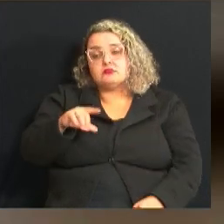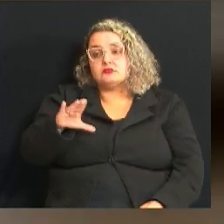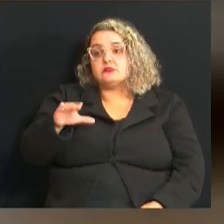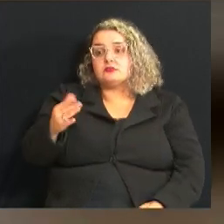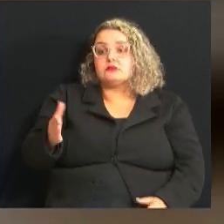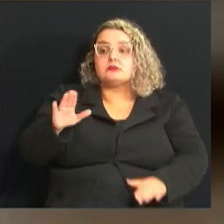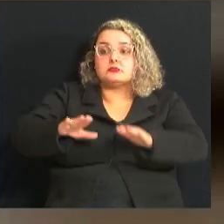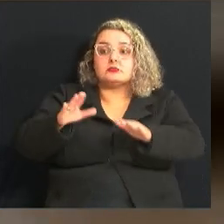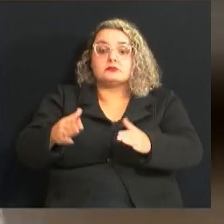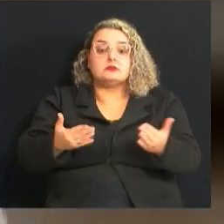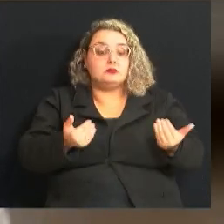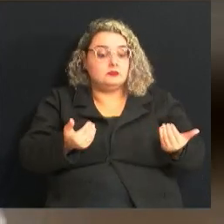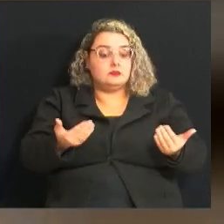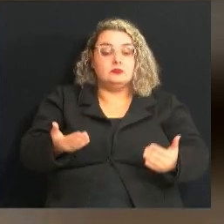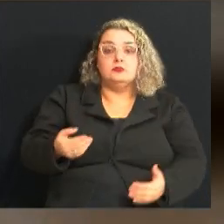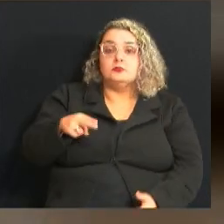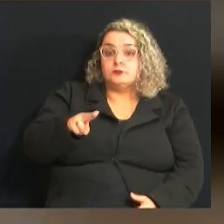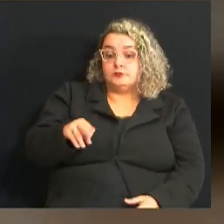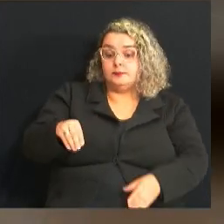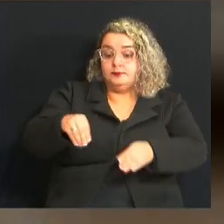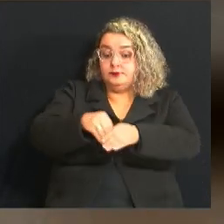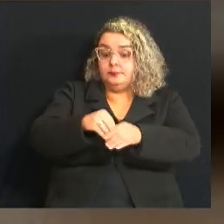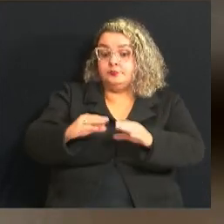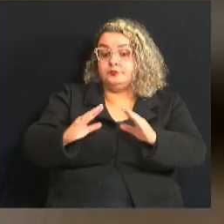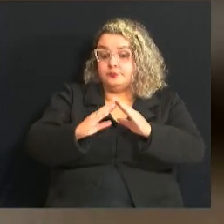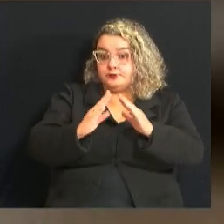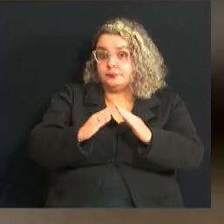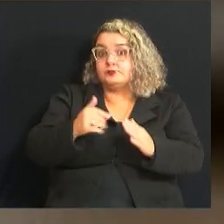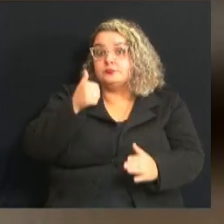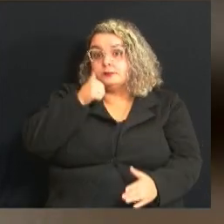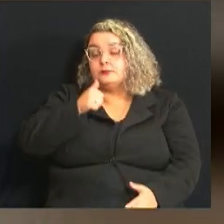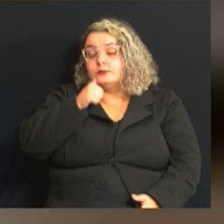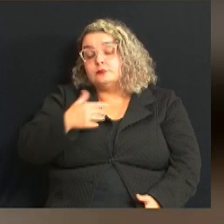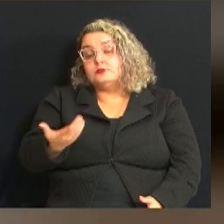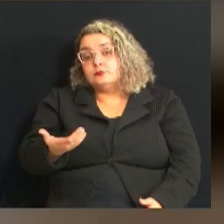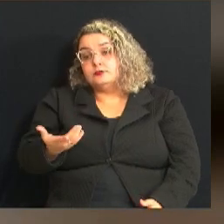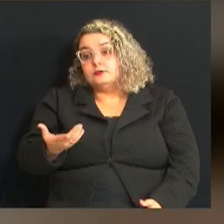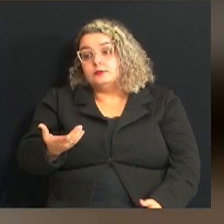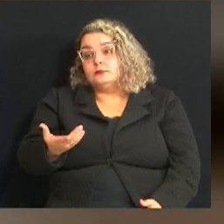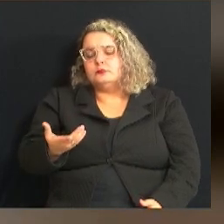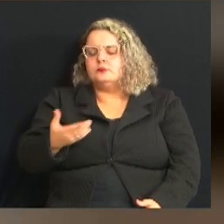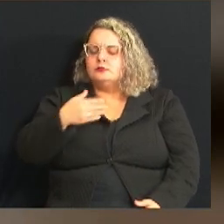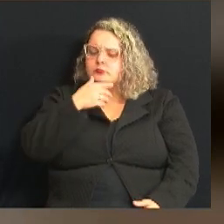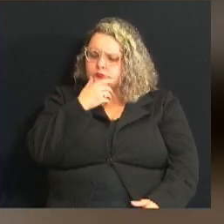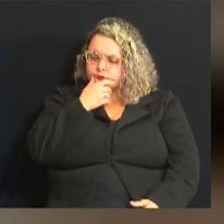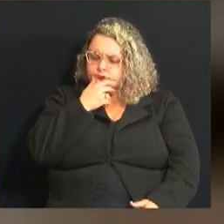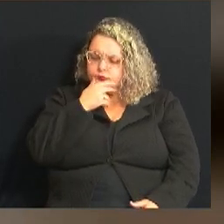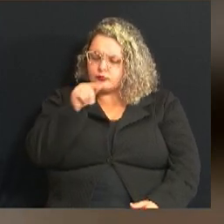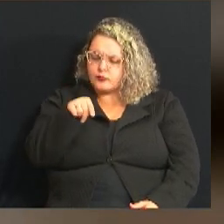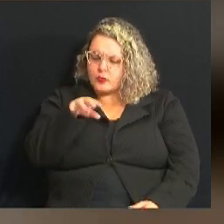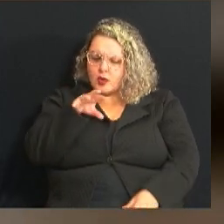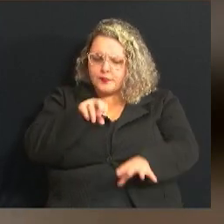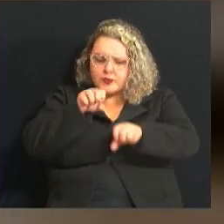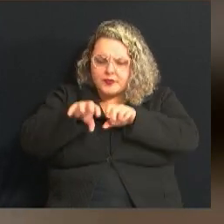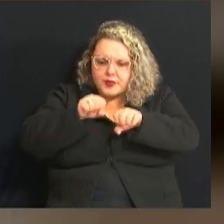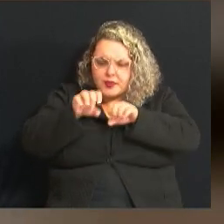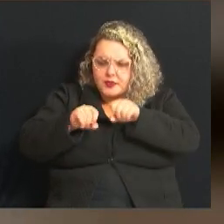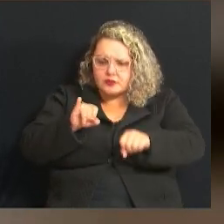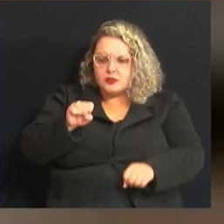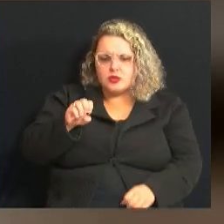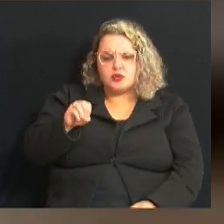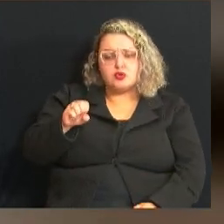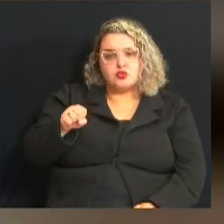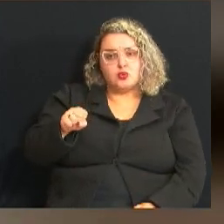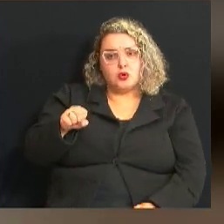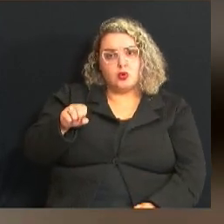ser de um jovem, alguém que viu, diz, olha aqui, ó, um inseto está comendo isopor. E a partir daí, quando chega esse ensinamento do cientista